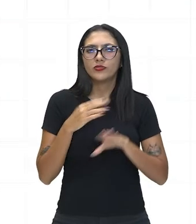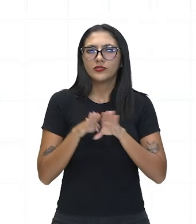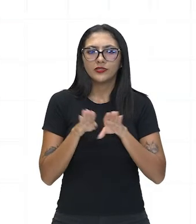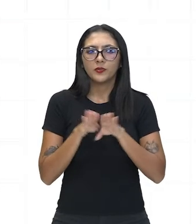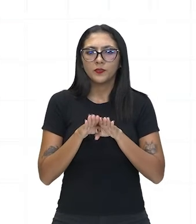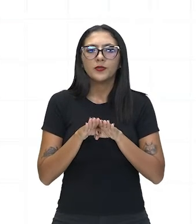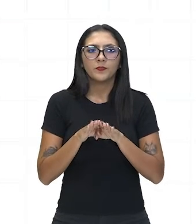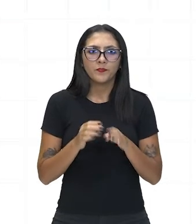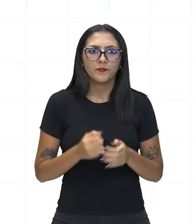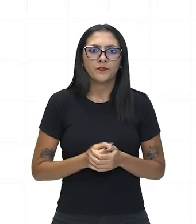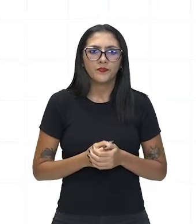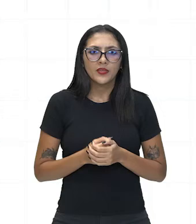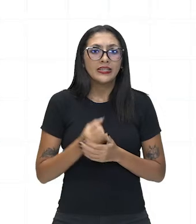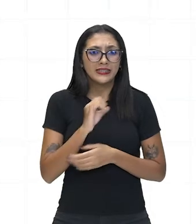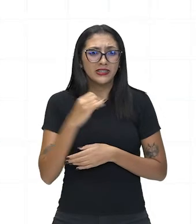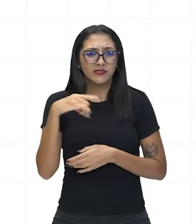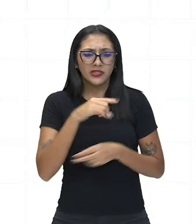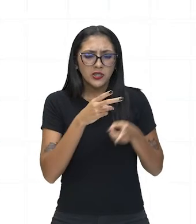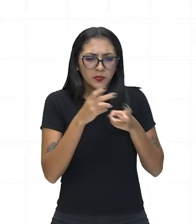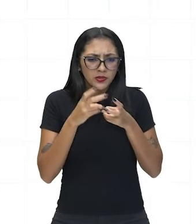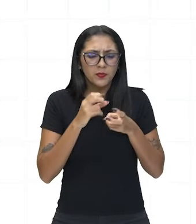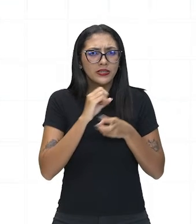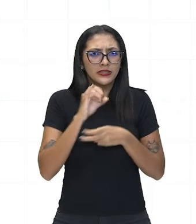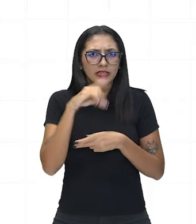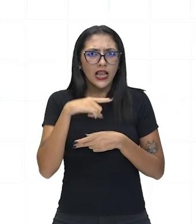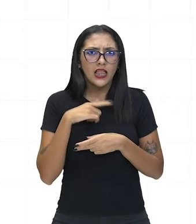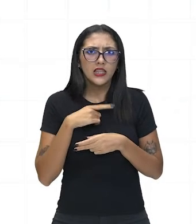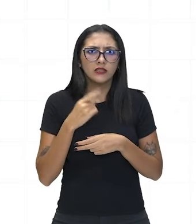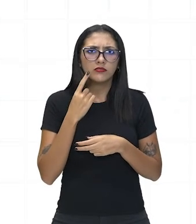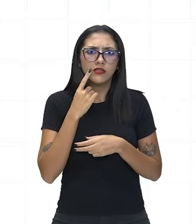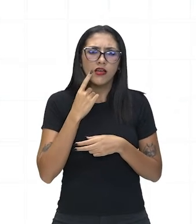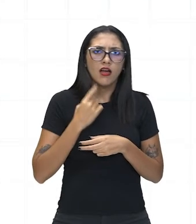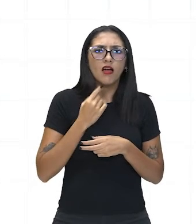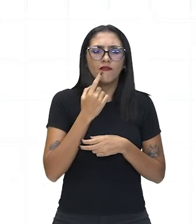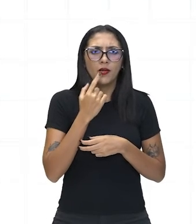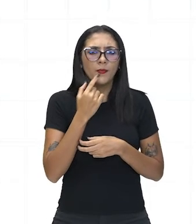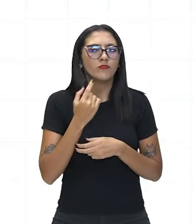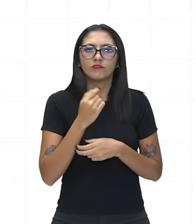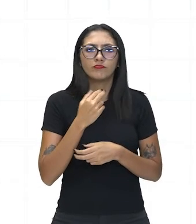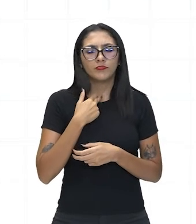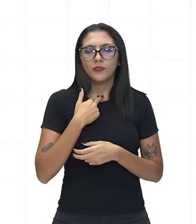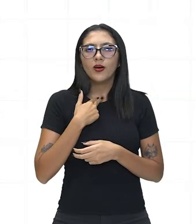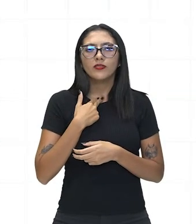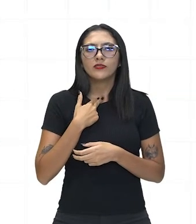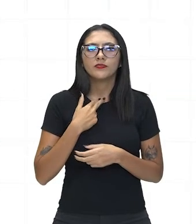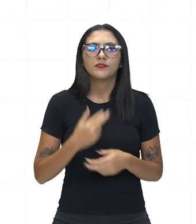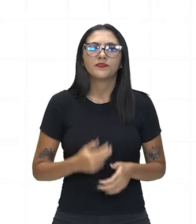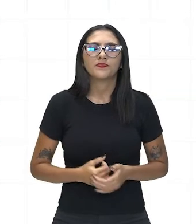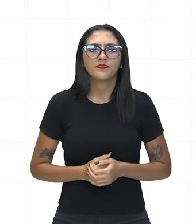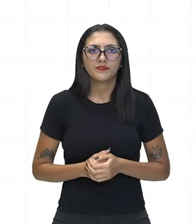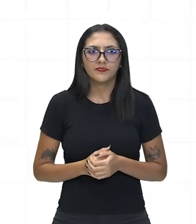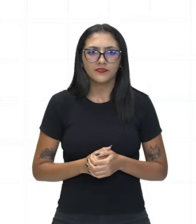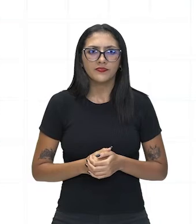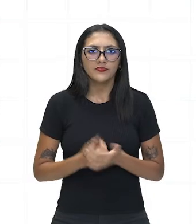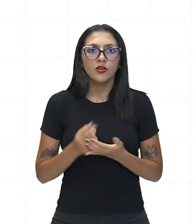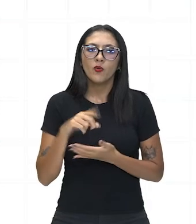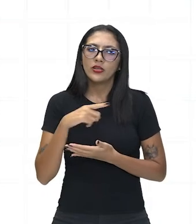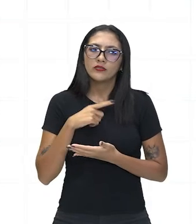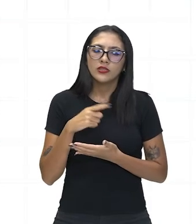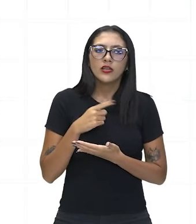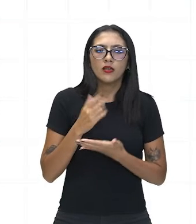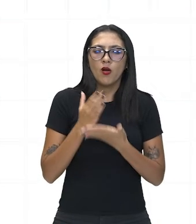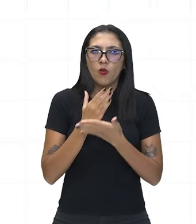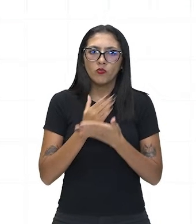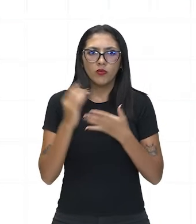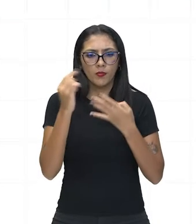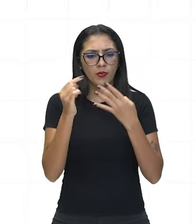vítima, mesmo que você veja que ela está sangrando, ok? Então, essas são as opções que você